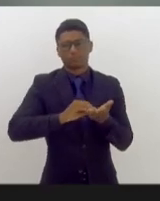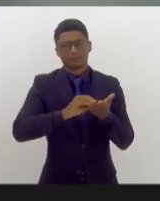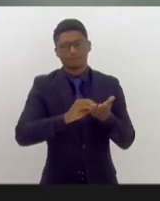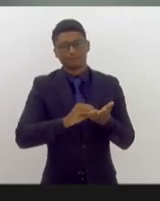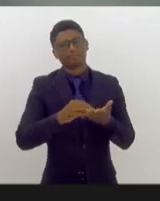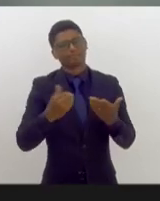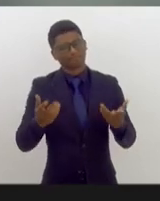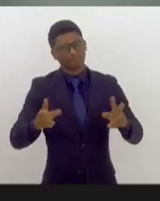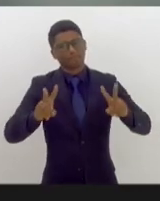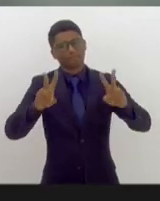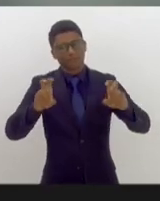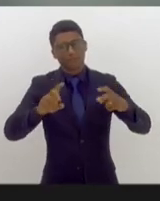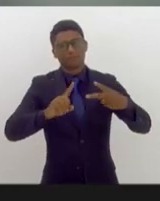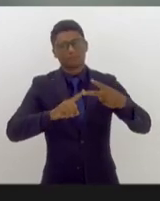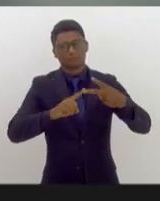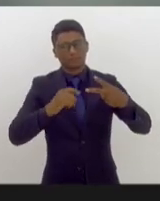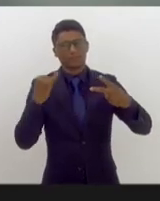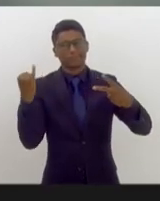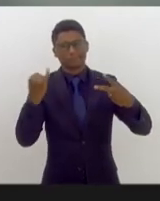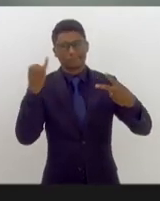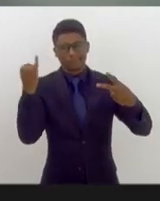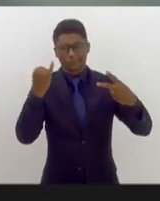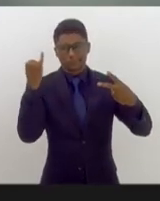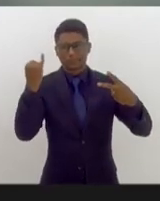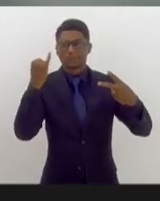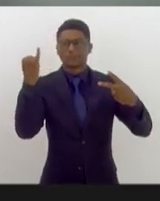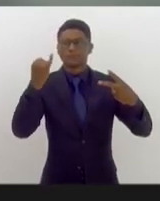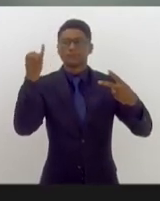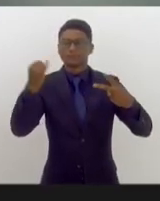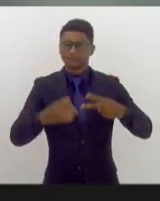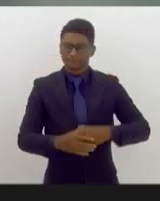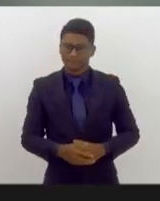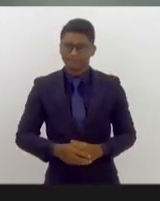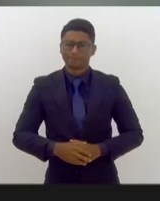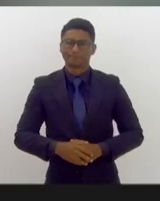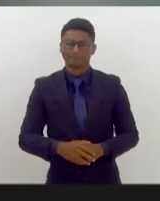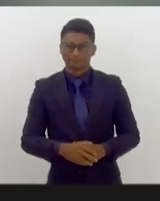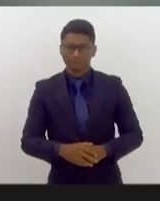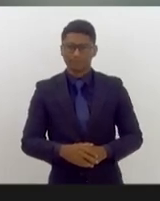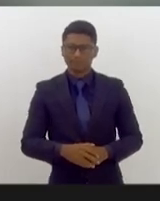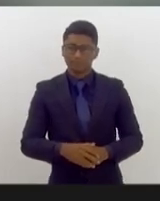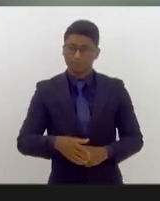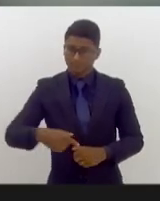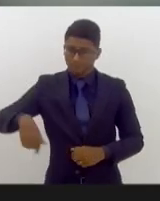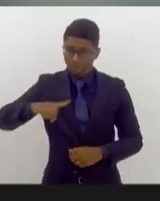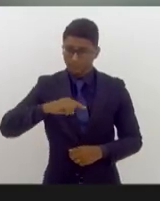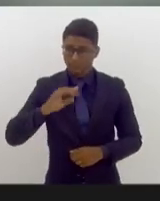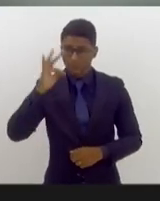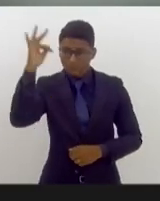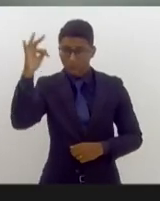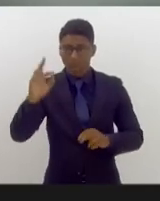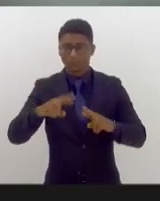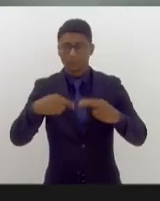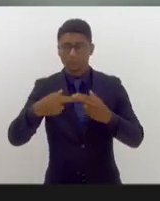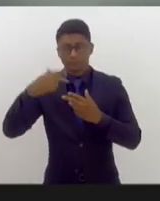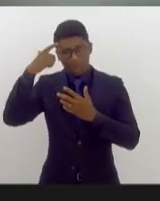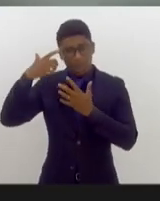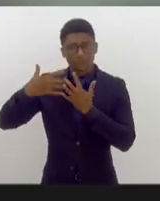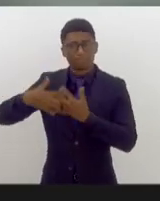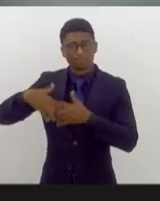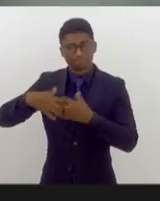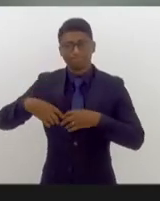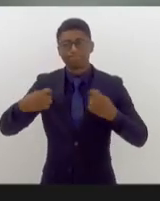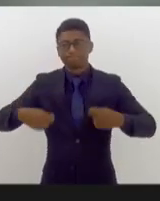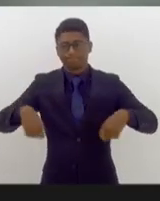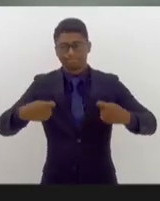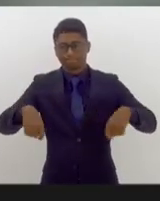pontuar esse tema como sendo um tema muito importante para as reflexões futuras que acontecerão aqui